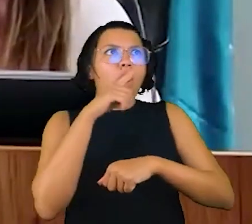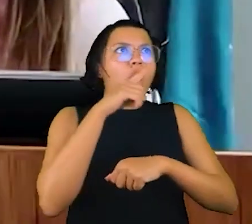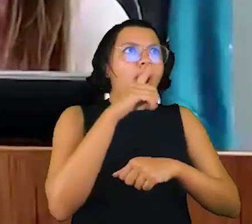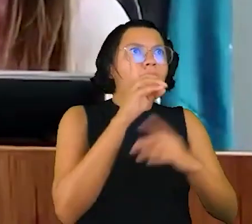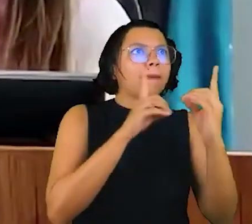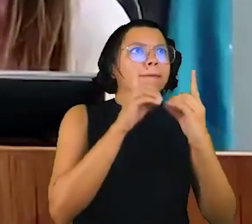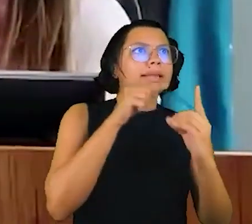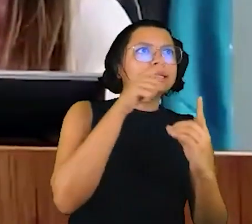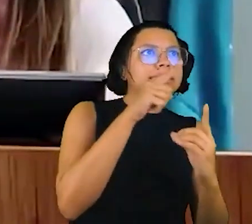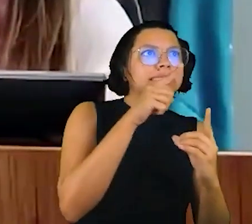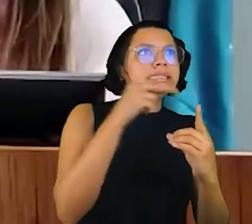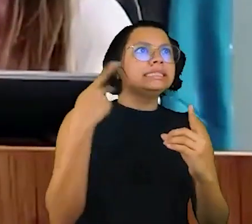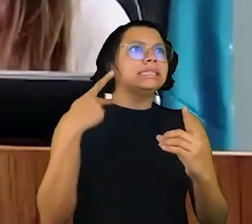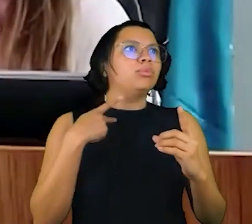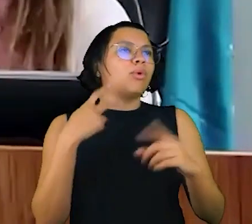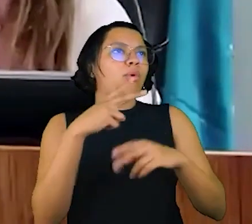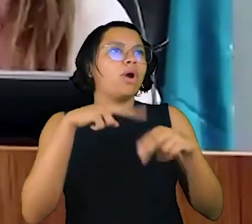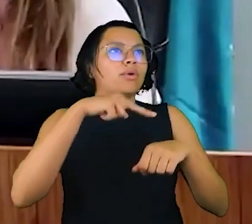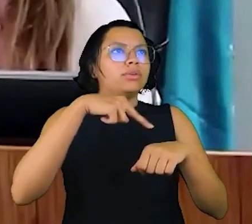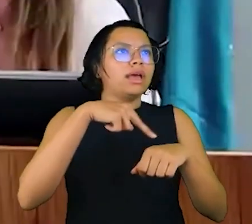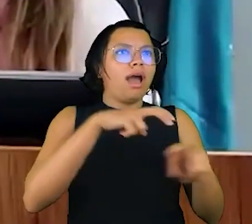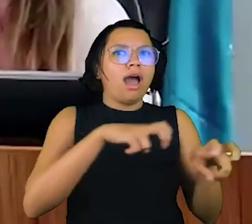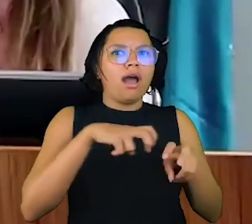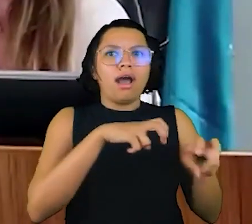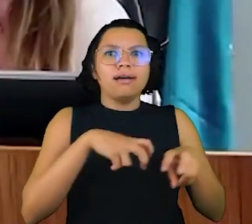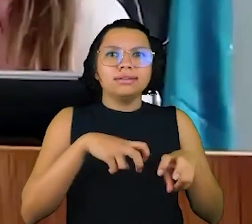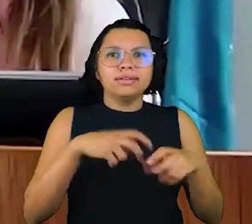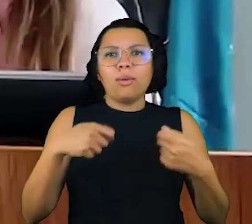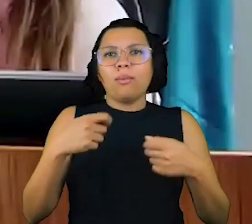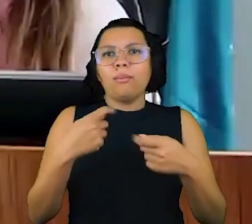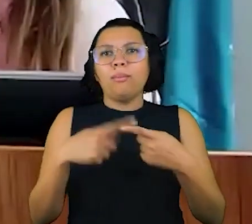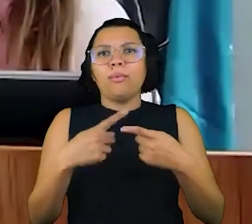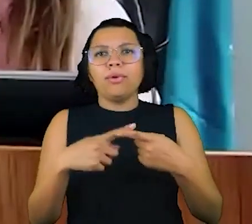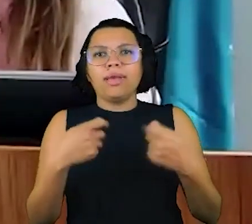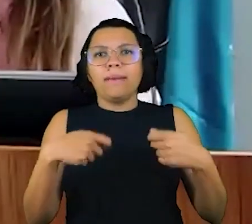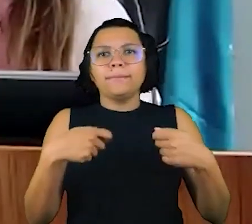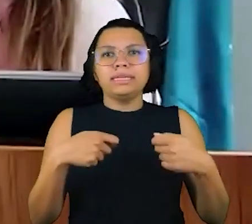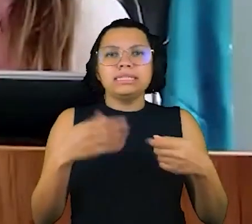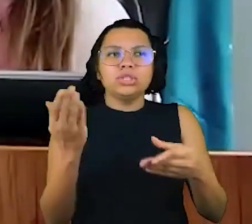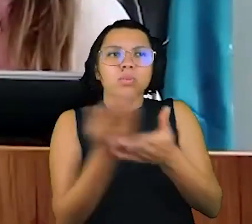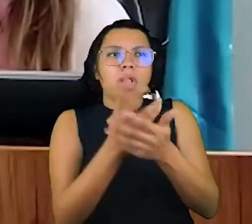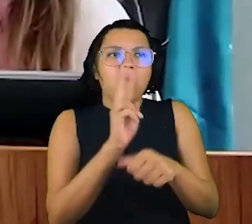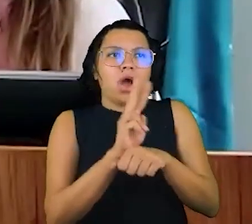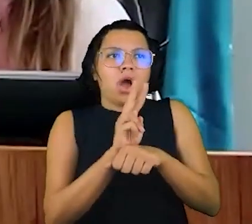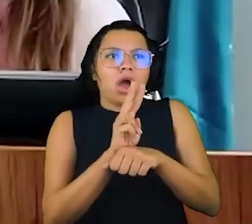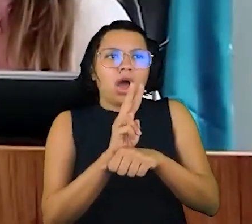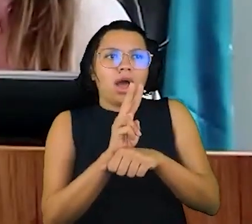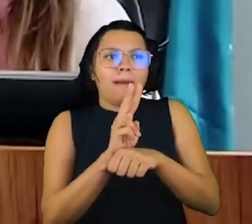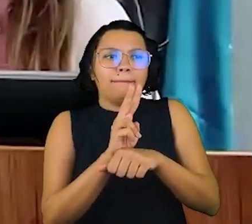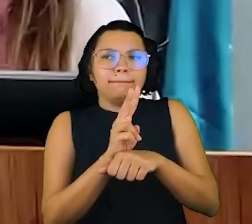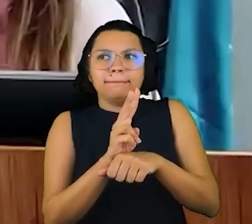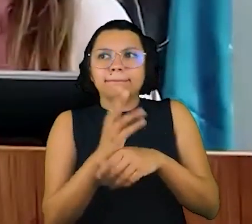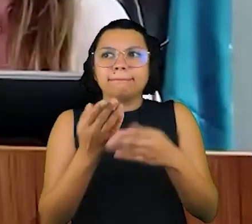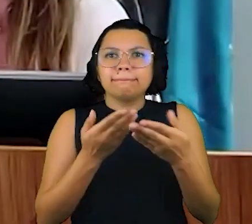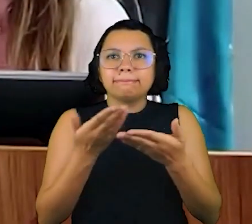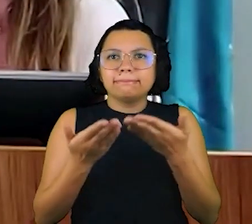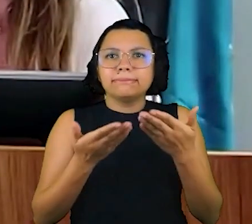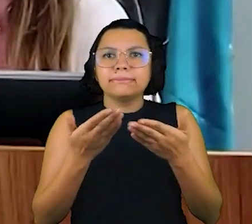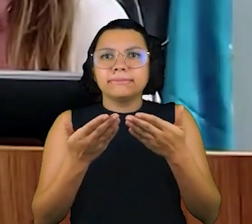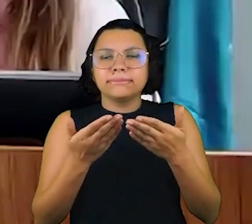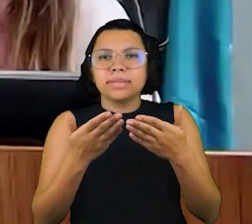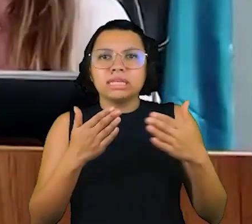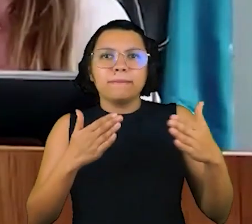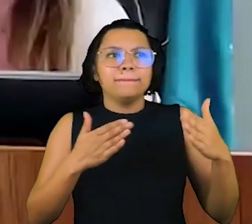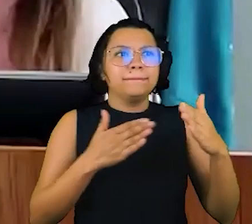hora você tem que subir correndo para atender o procurador da Fazenda Nacional, porque ele precisa de uma cautelar